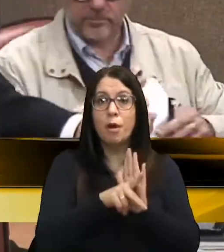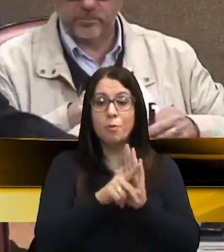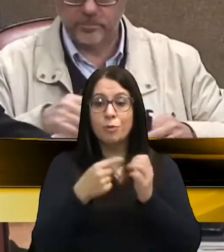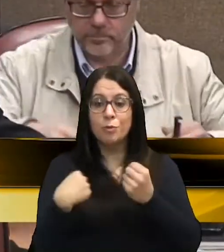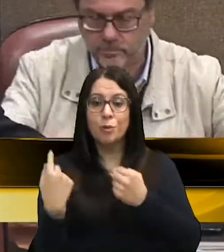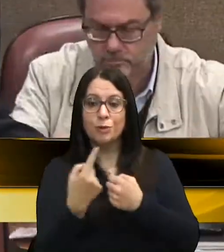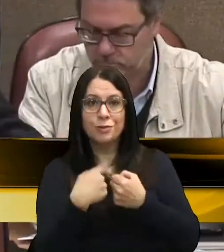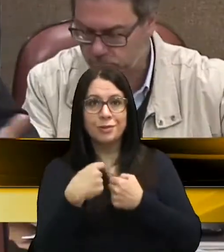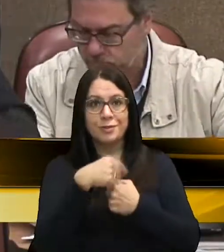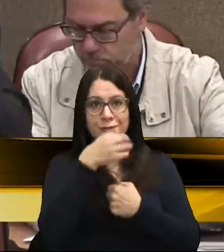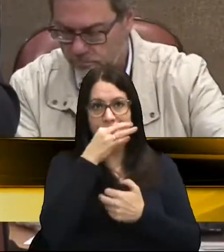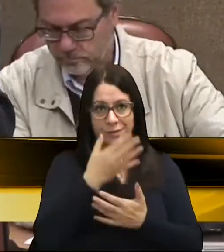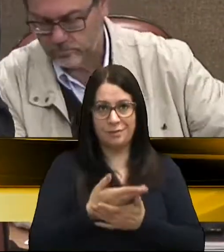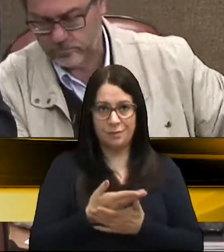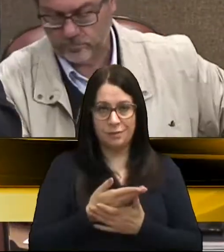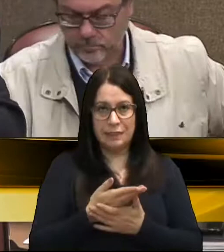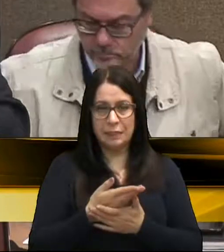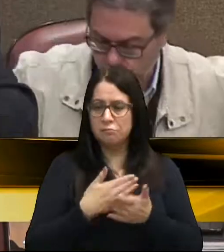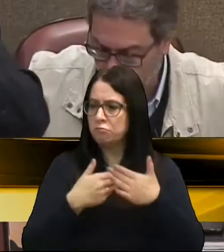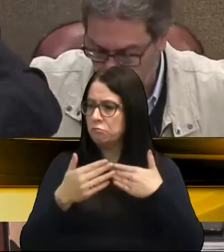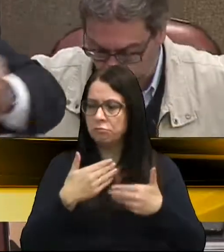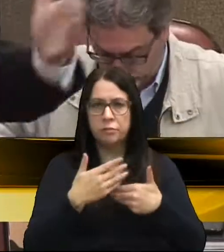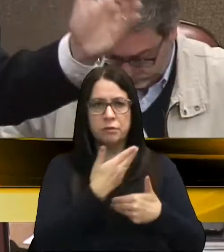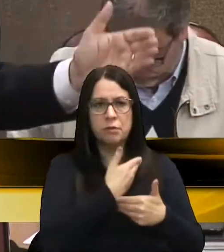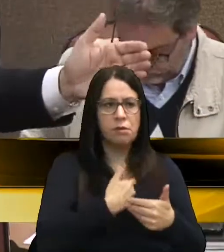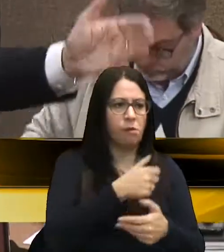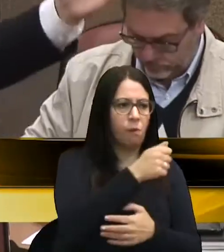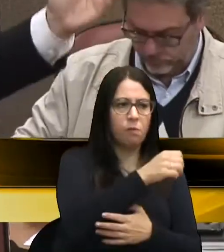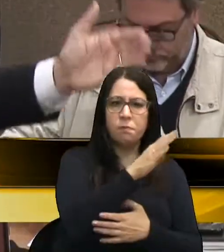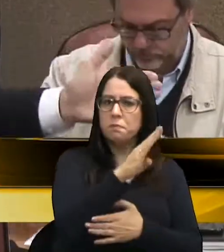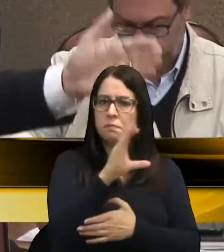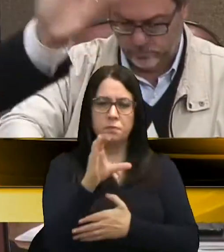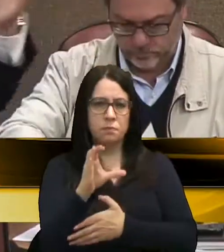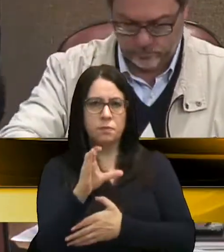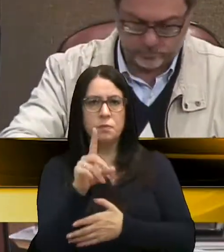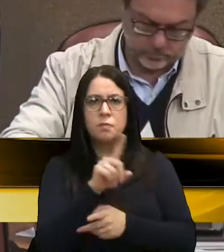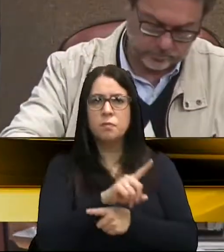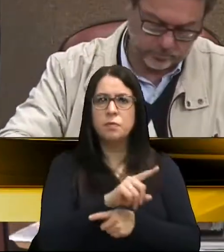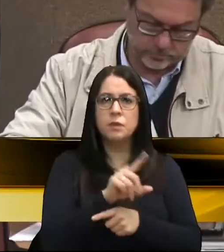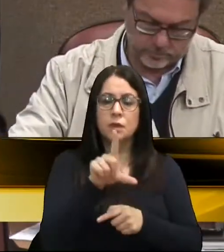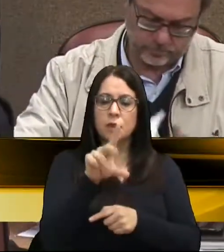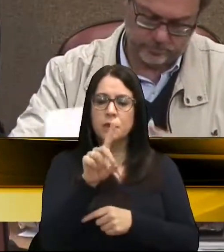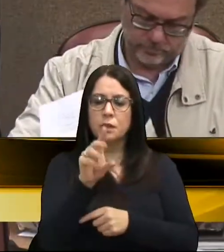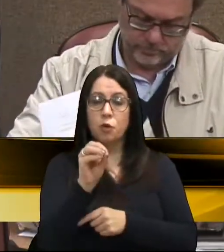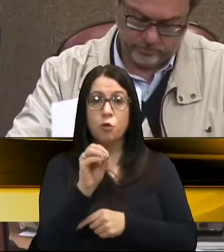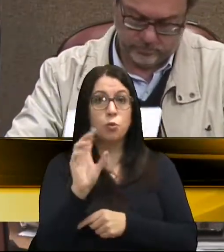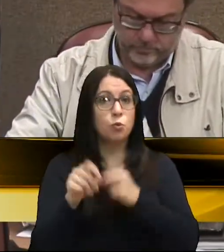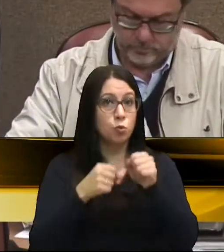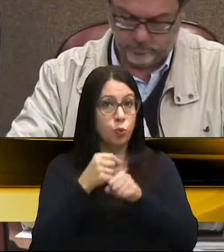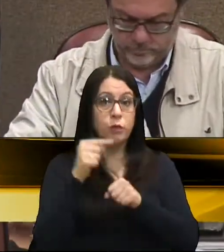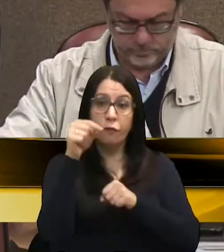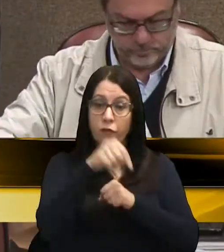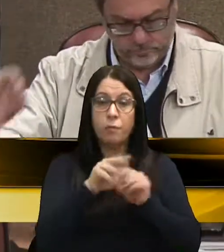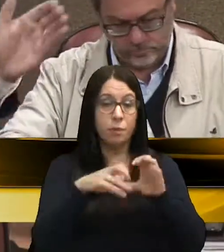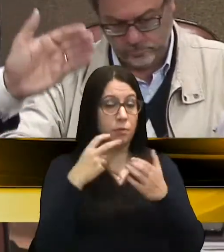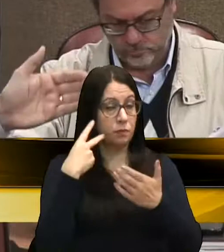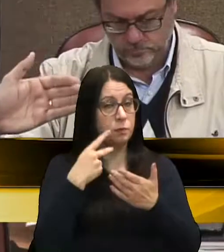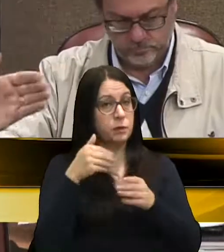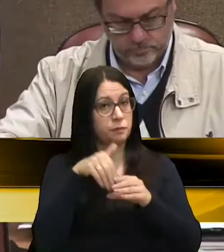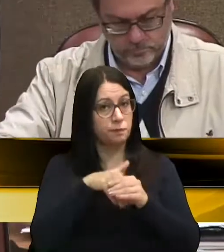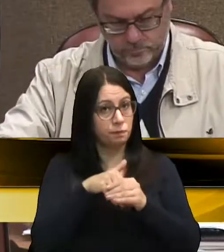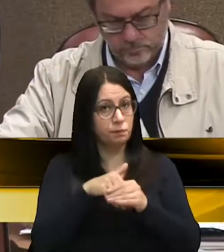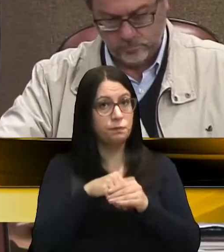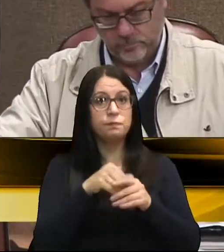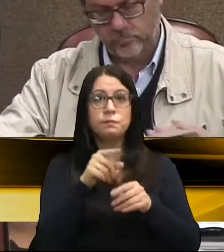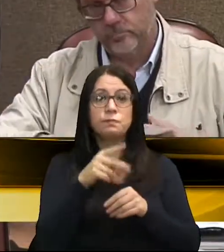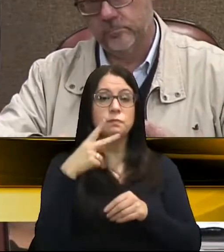de Caxias do Sul. Independente de governo A, B ou C, a LDO todo ano aporta ao Legislativo. E ali,